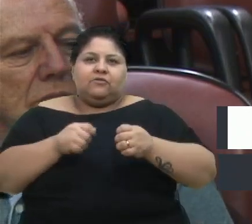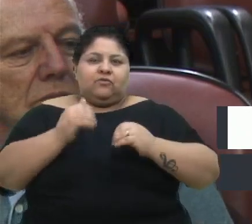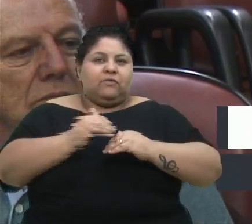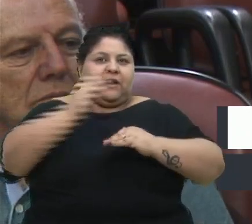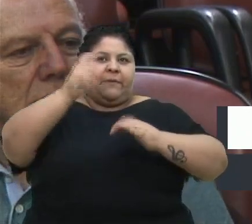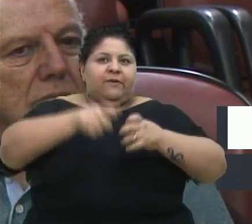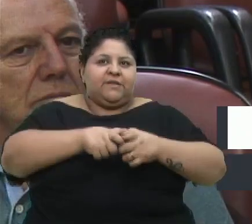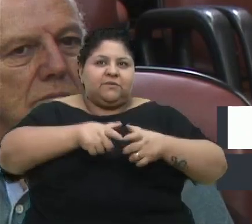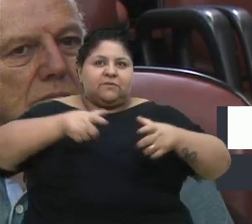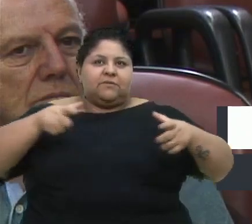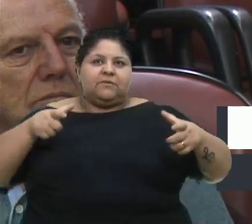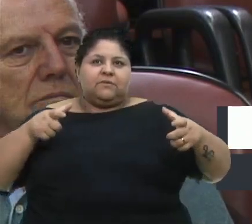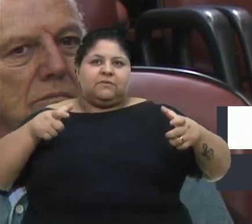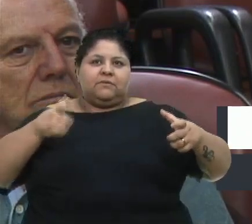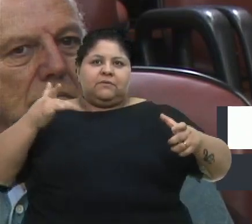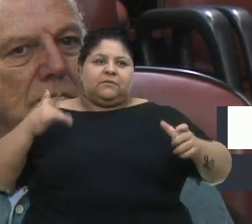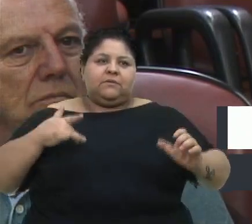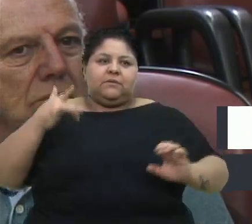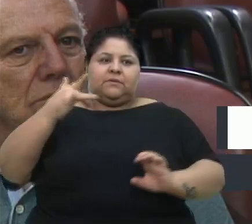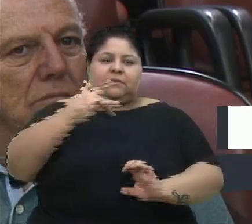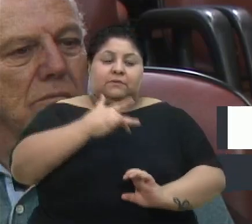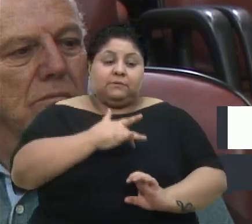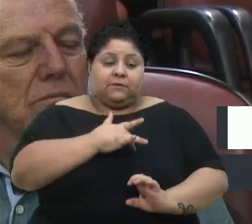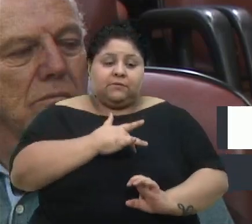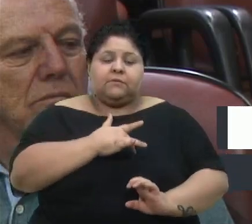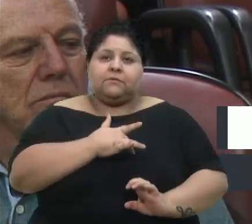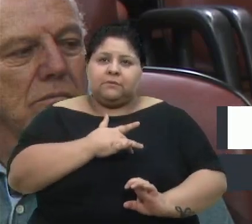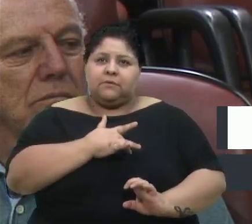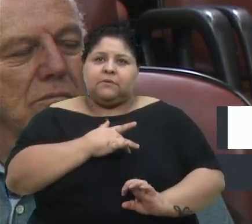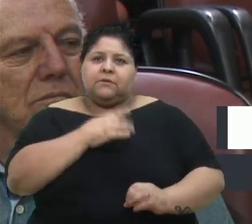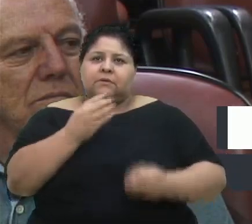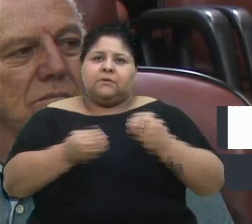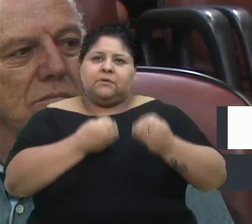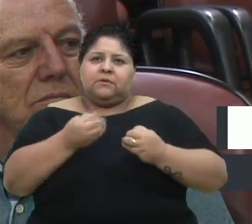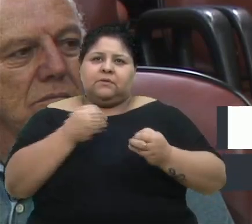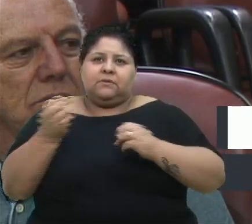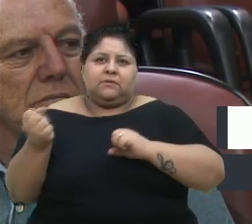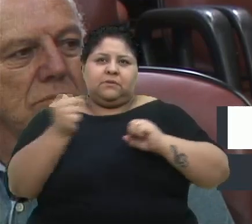saúde, olhando os problemas, mas com certeza que a gente possa